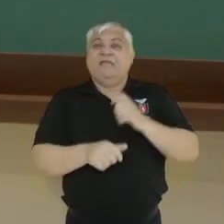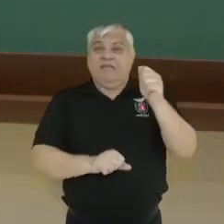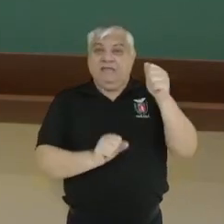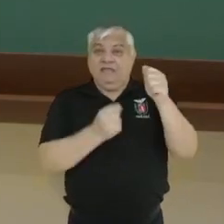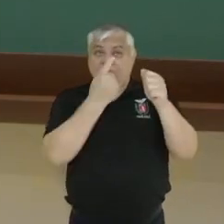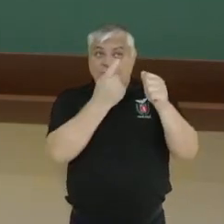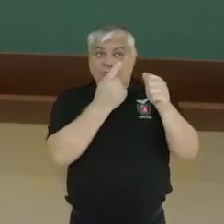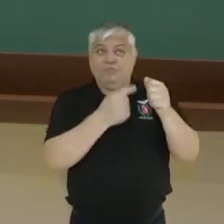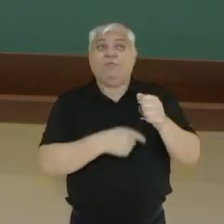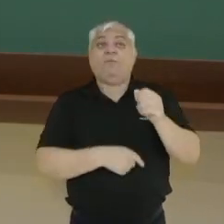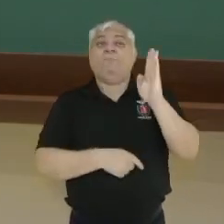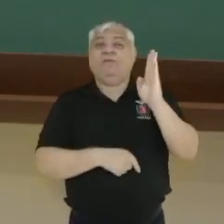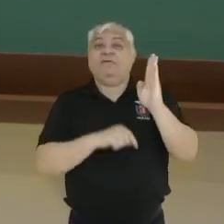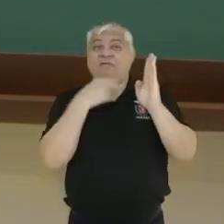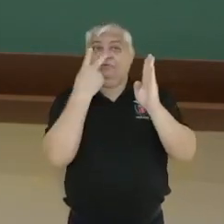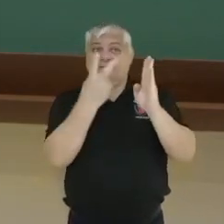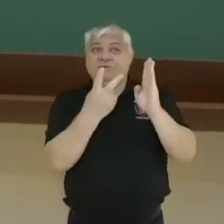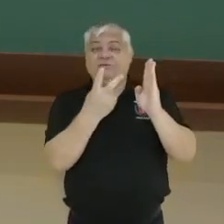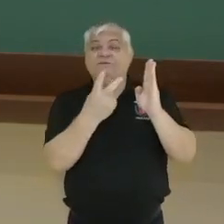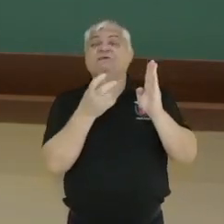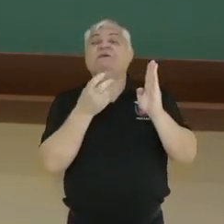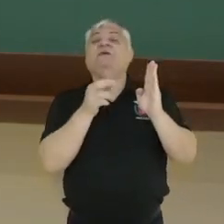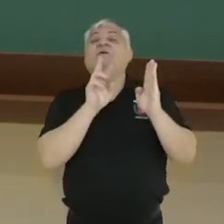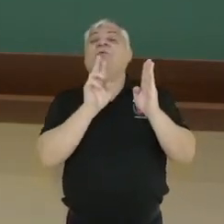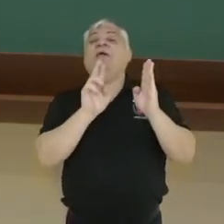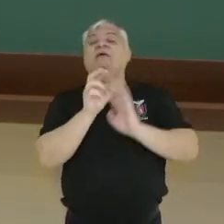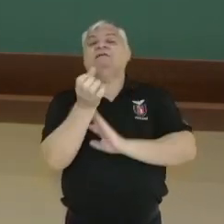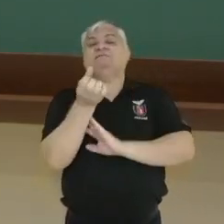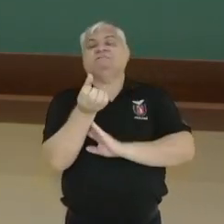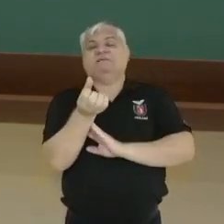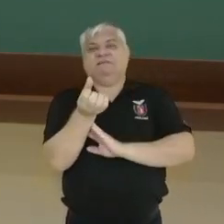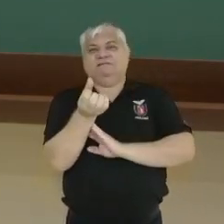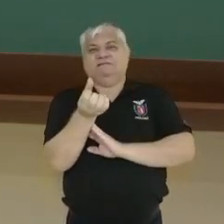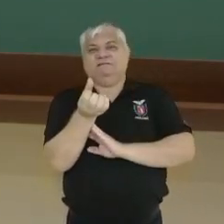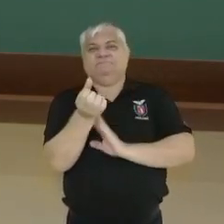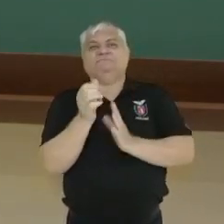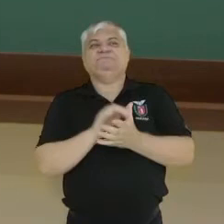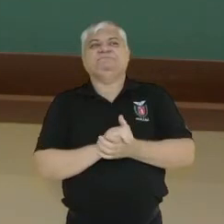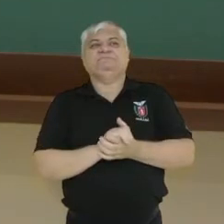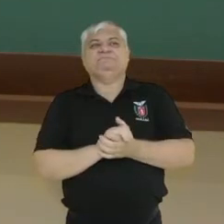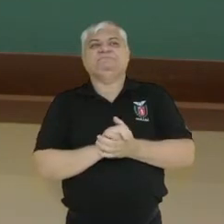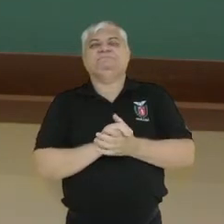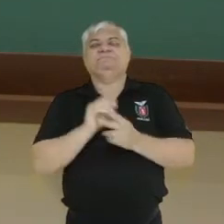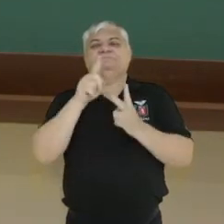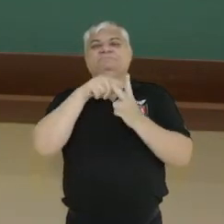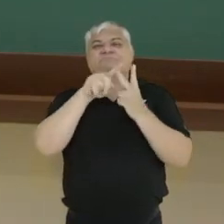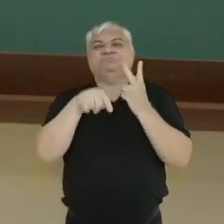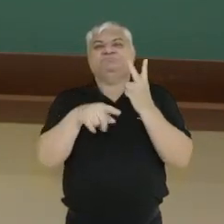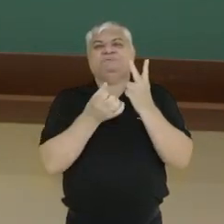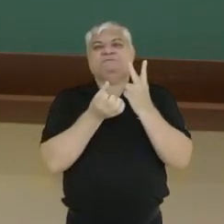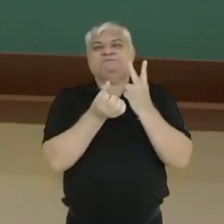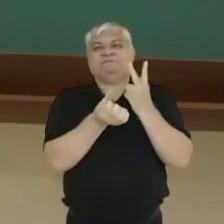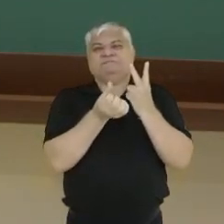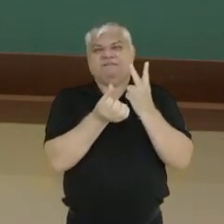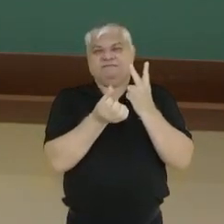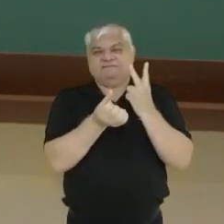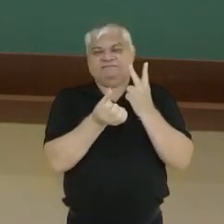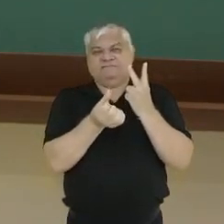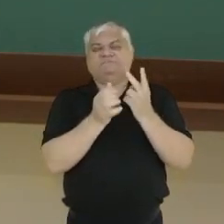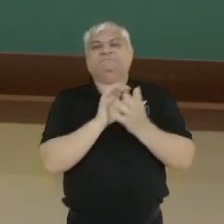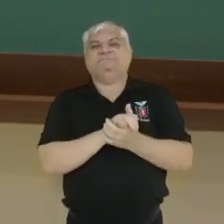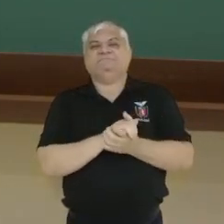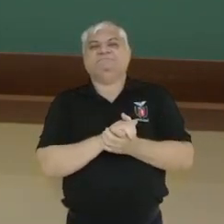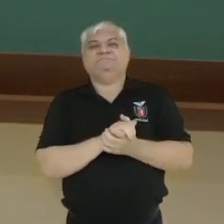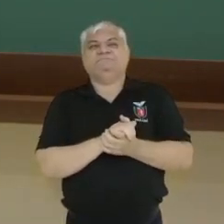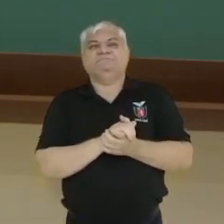vale 1, o B vale 2, e o R ao quadrado é igual a 6. Tirando a raiz, o R, portanto, é raiz de